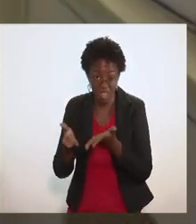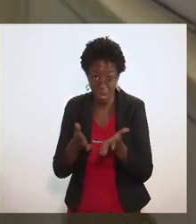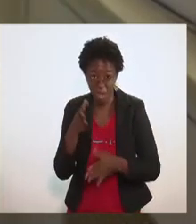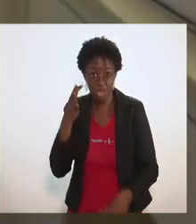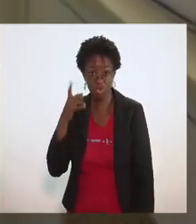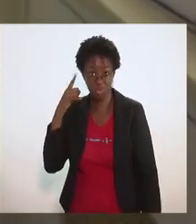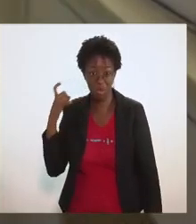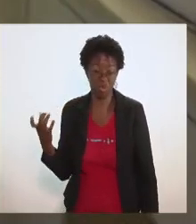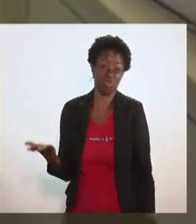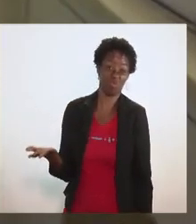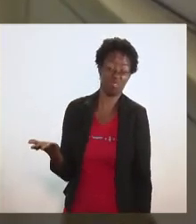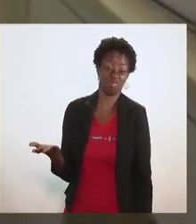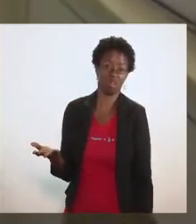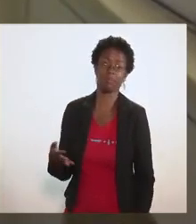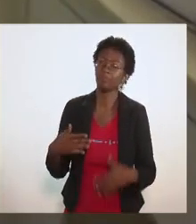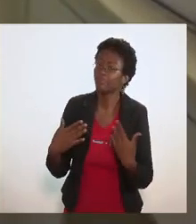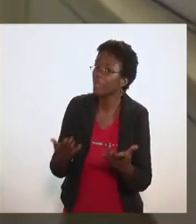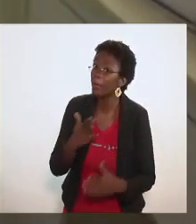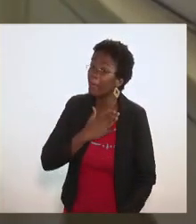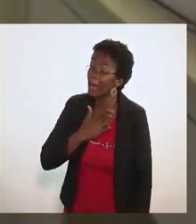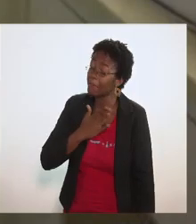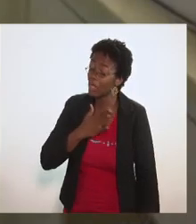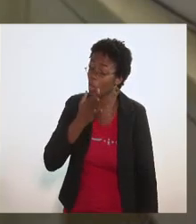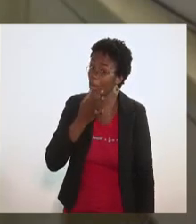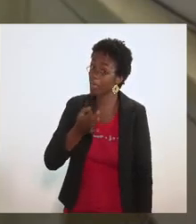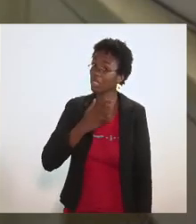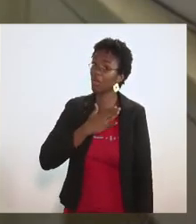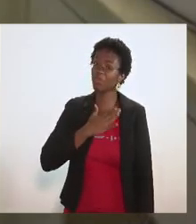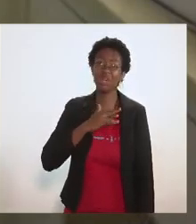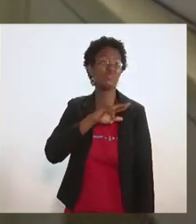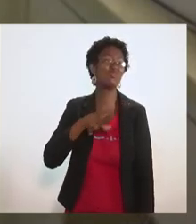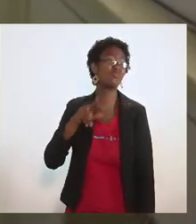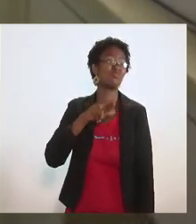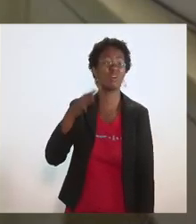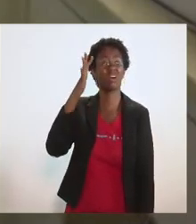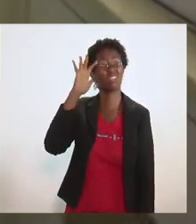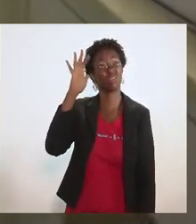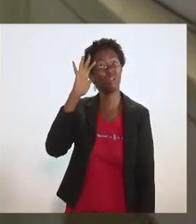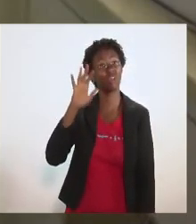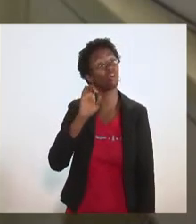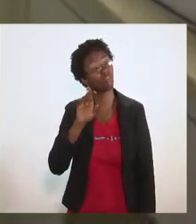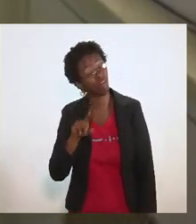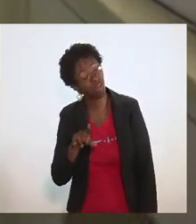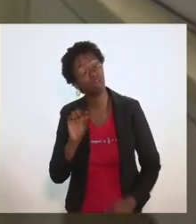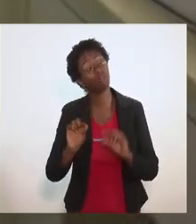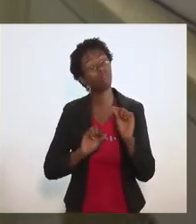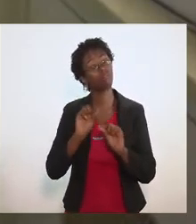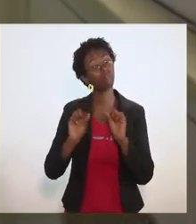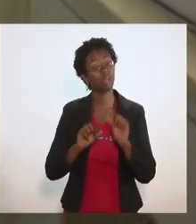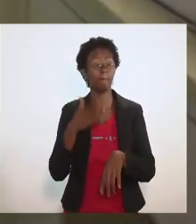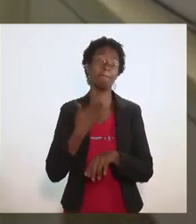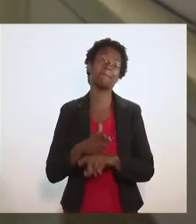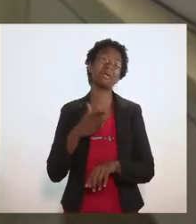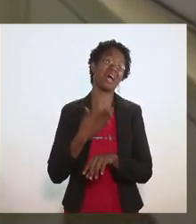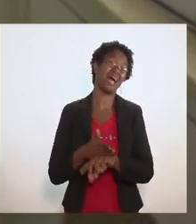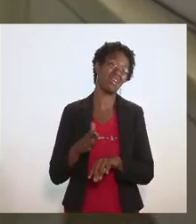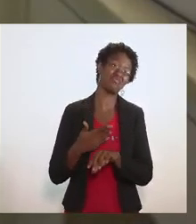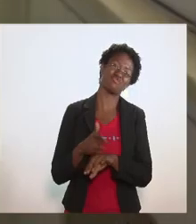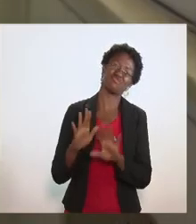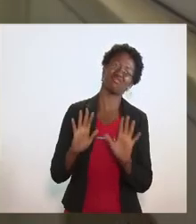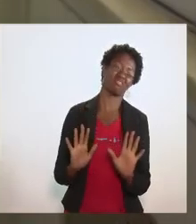de Caxias, que funciona num salão alugado de forma muito